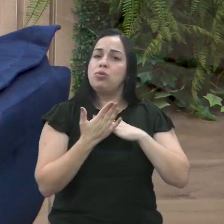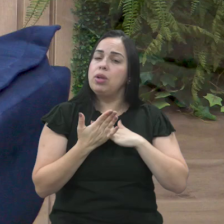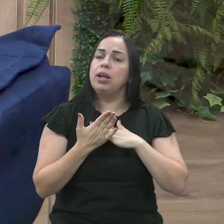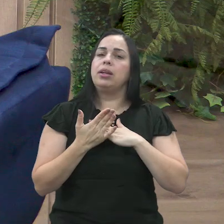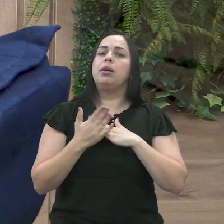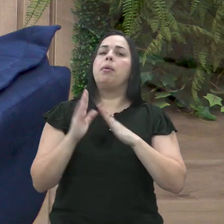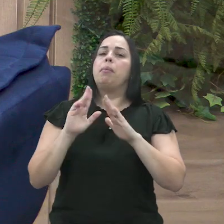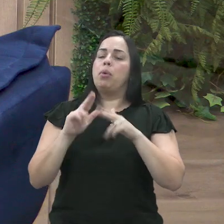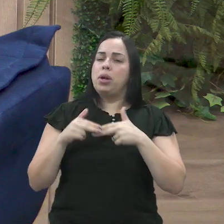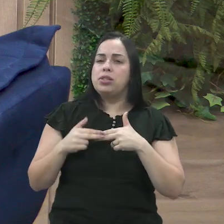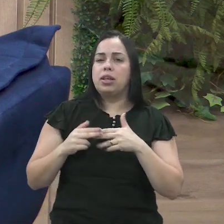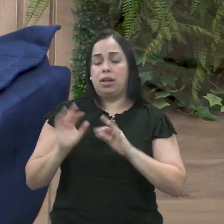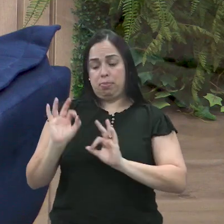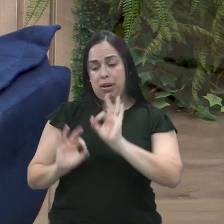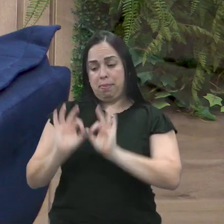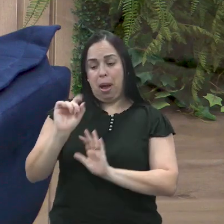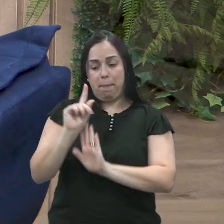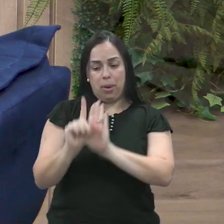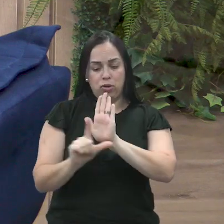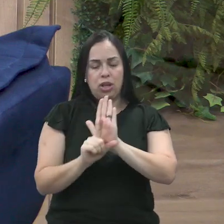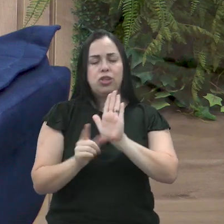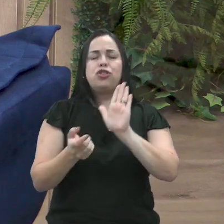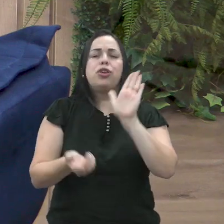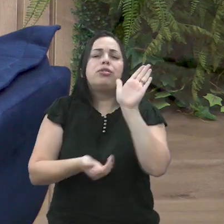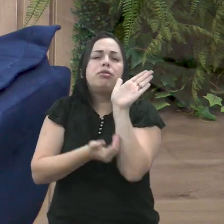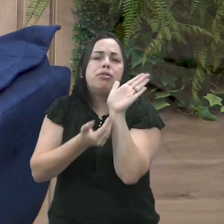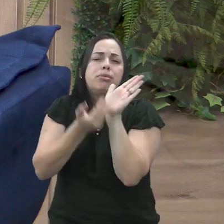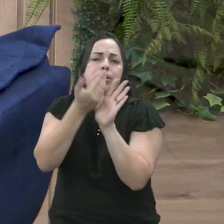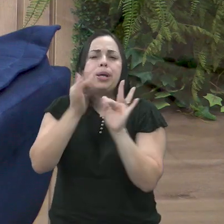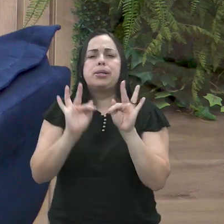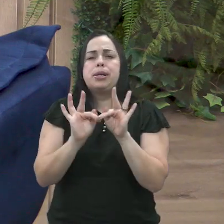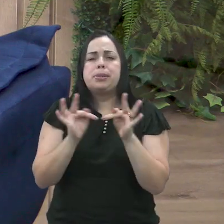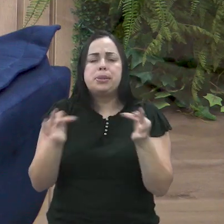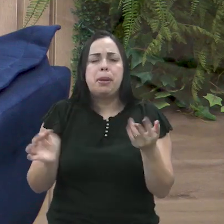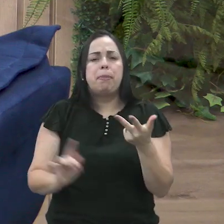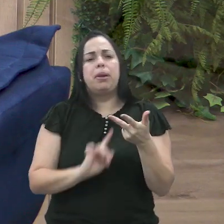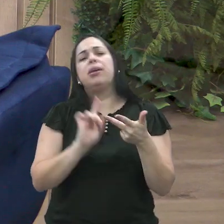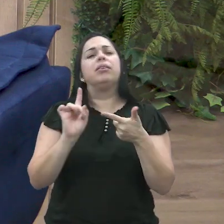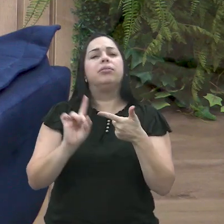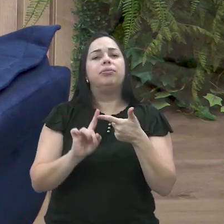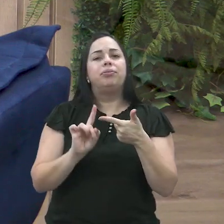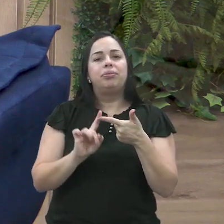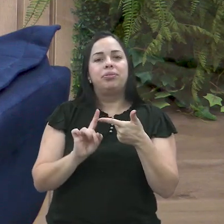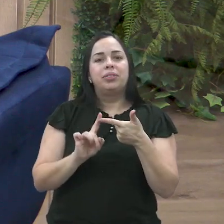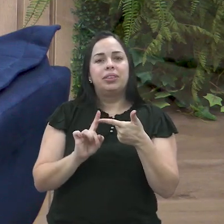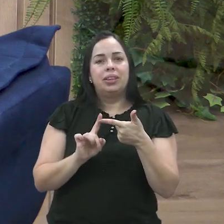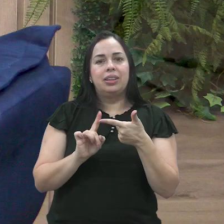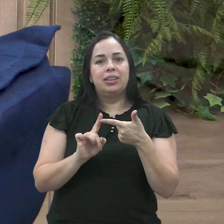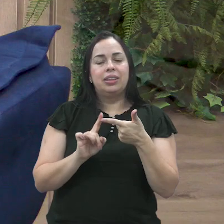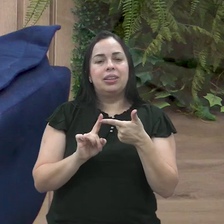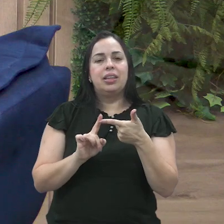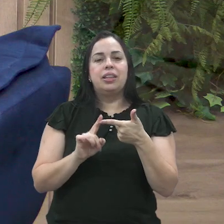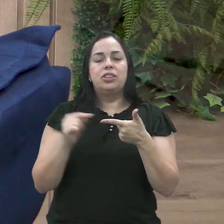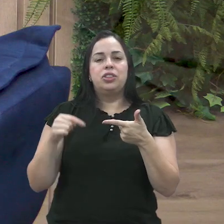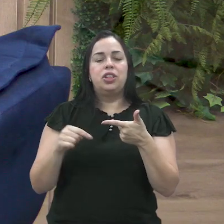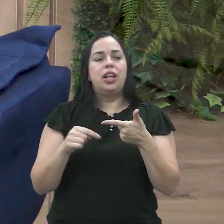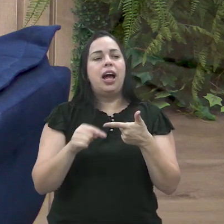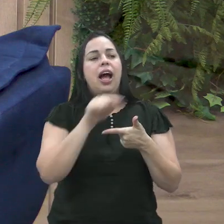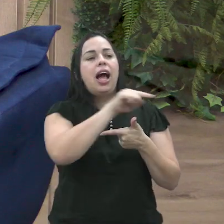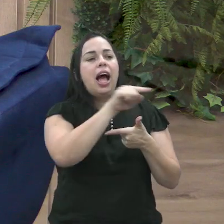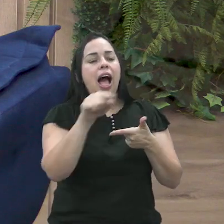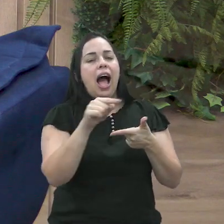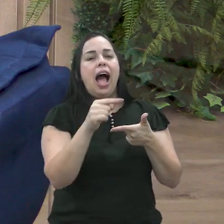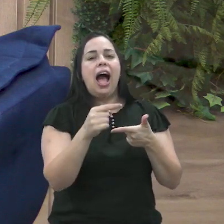de desburocratização, de facilidade, né, de tirar ali a presença, como eu costumo dizer, do cangote